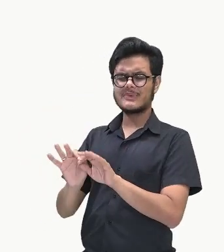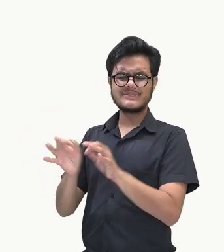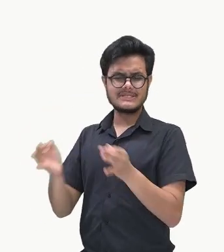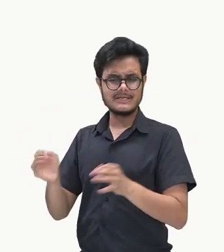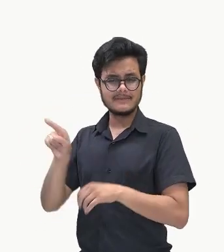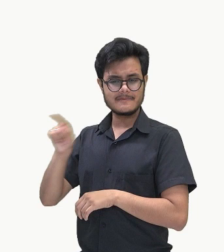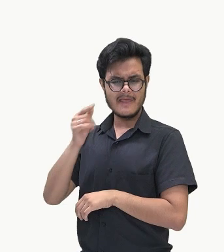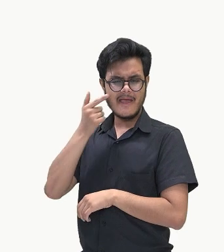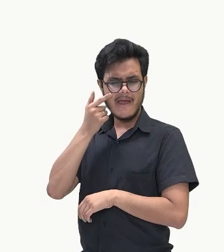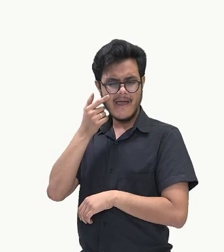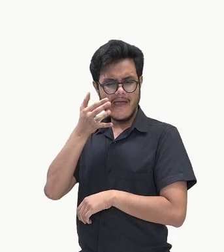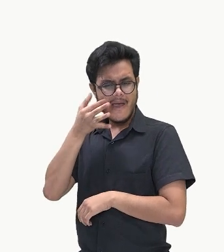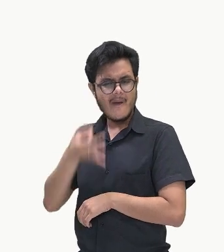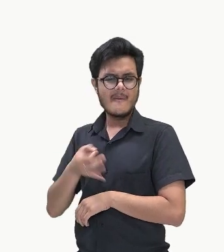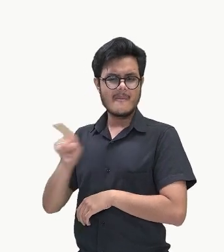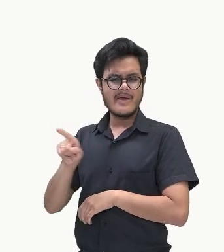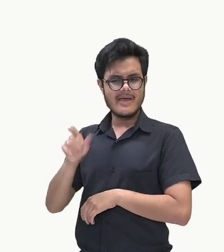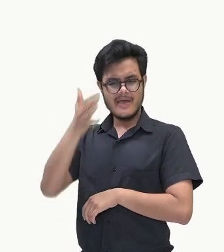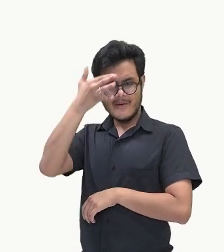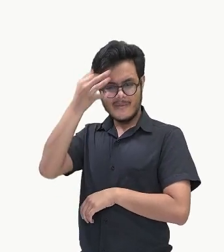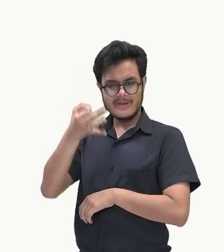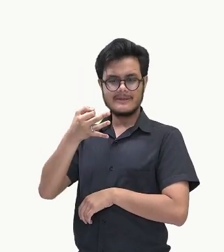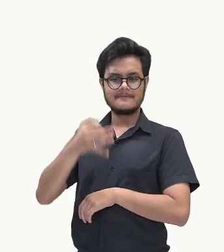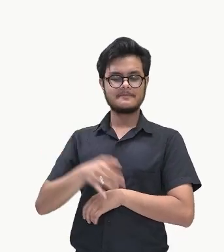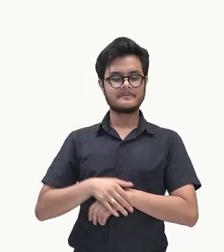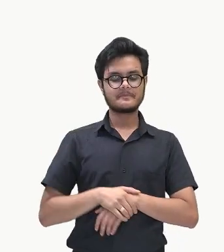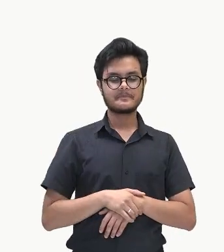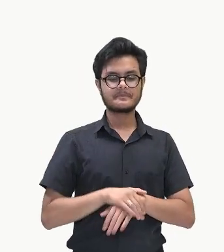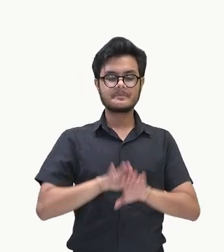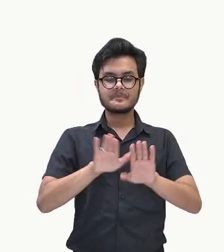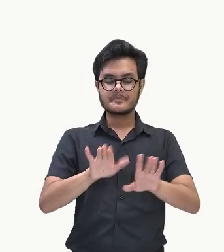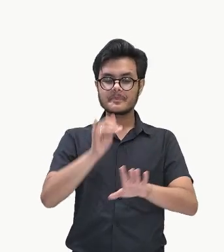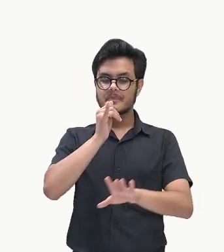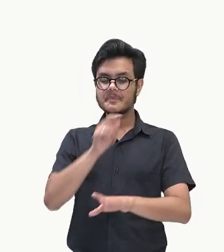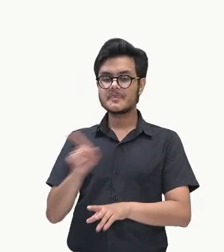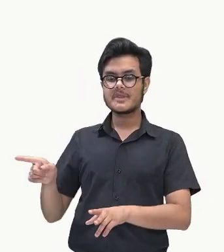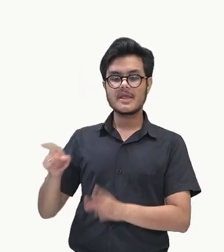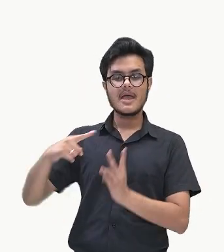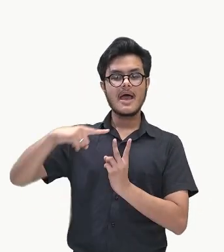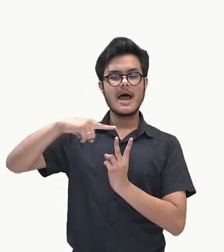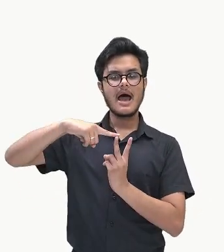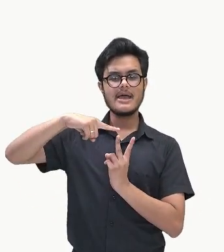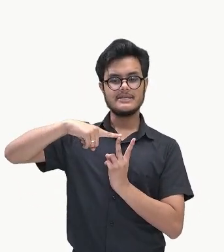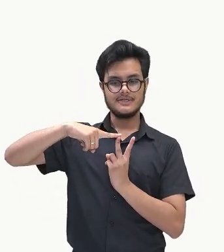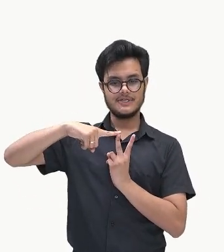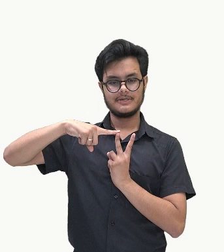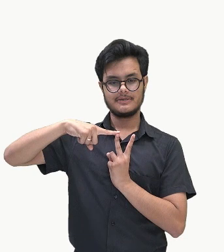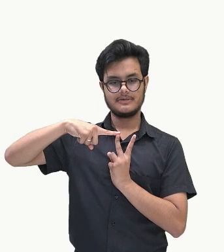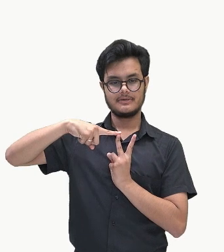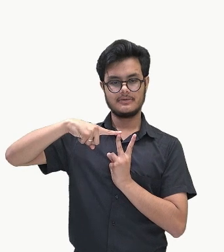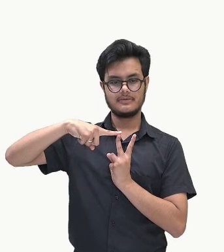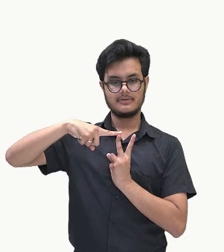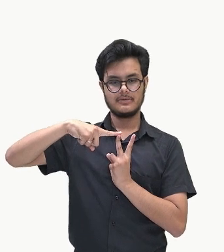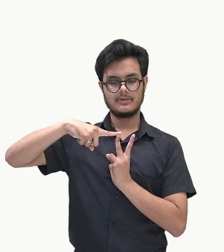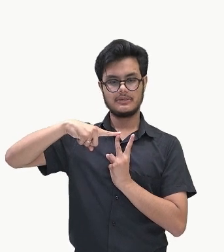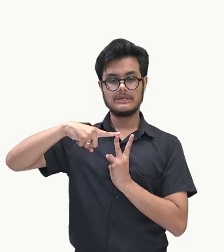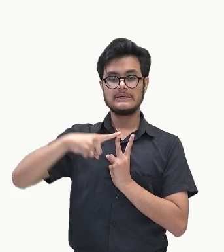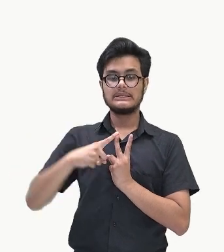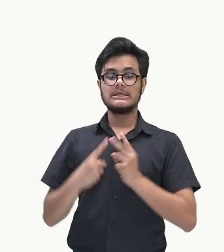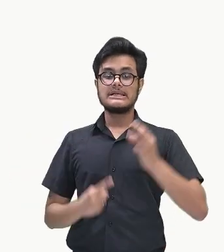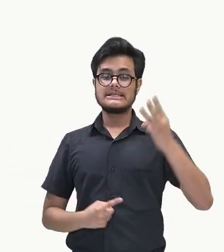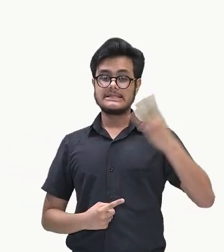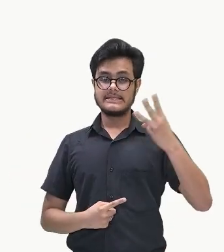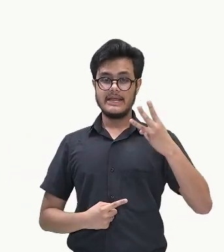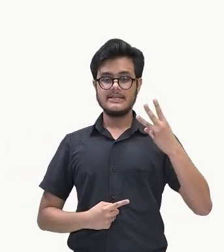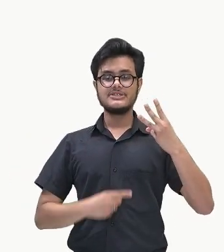entenderem. Aqui, ó, a minha raiz é esta aqui, ó, raiz